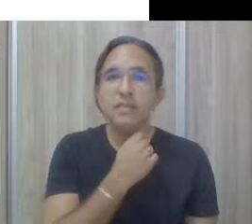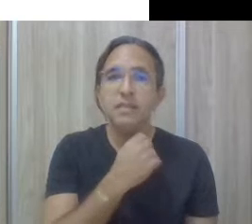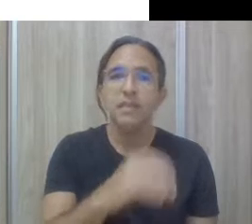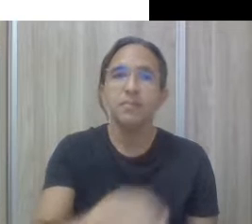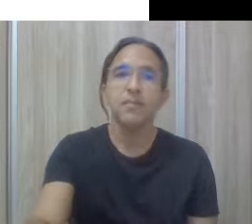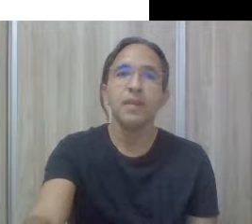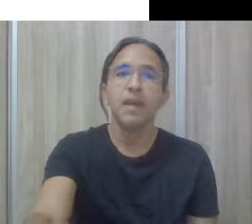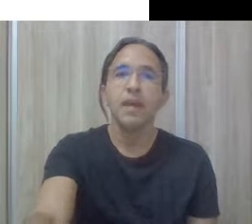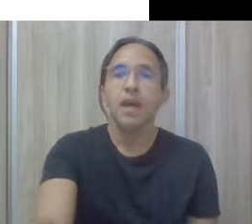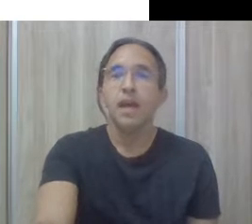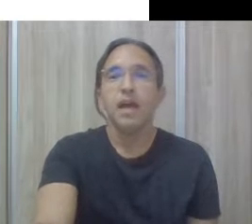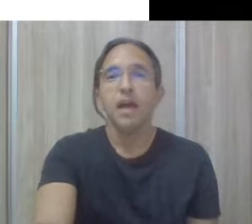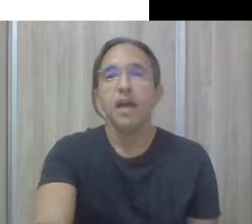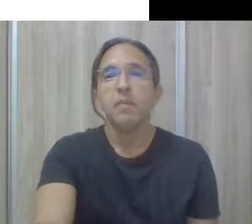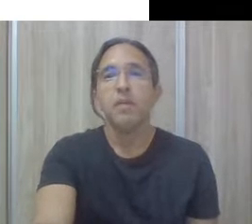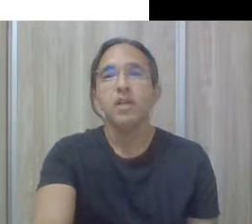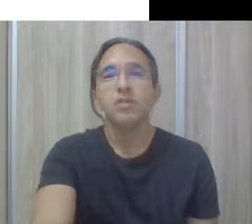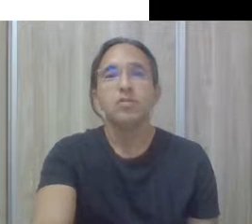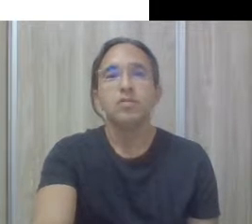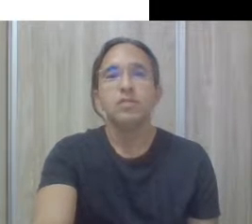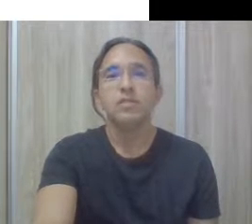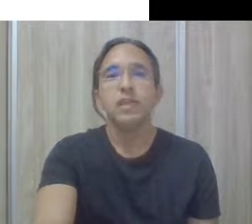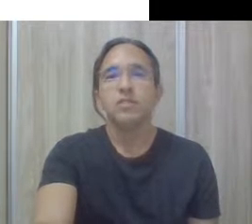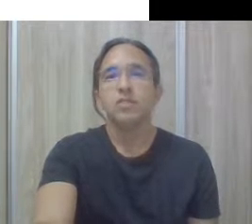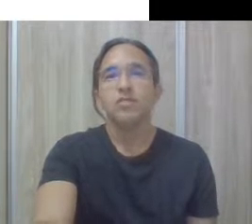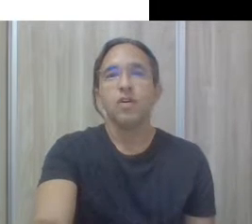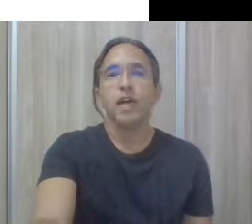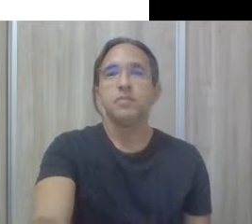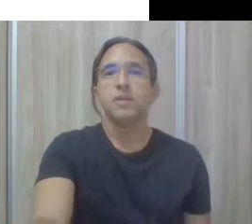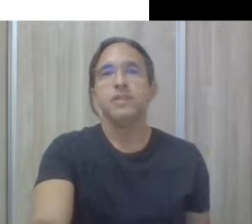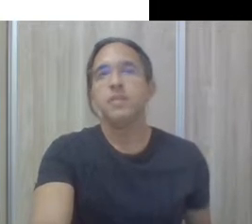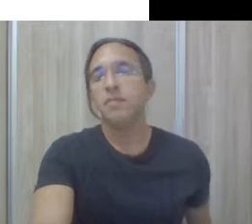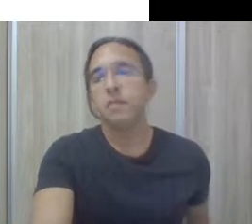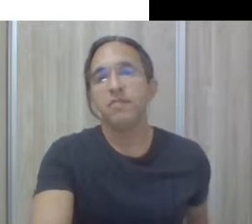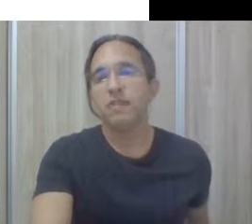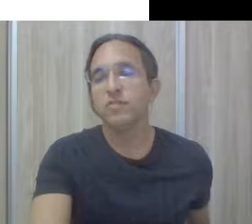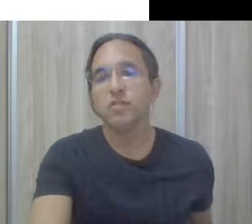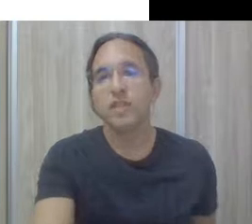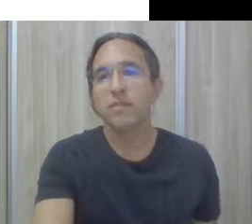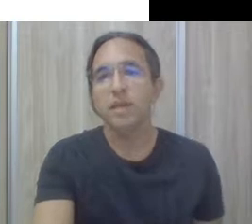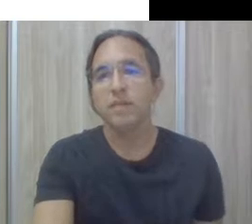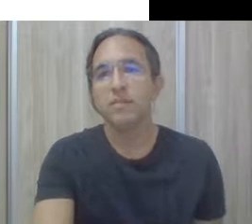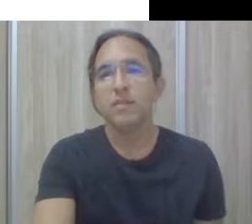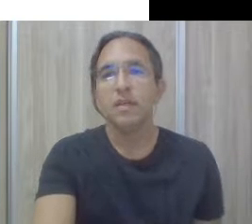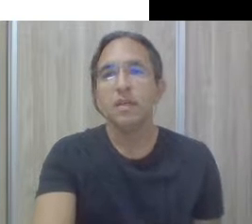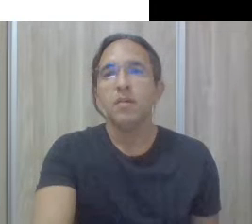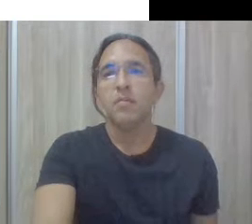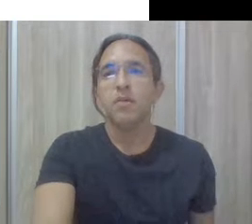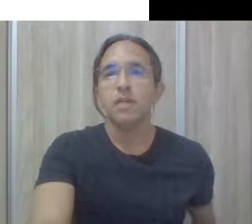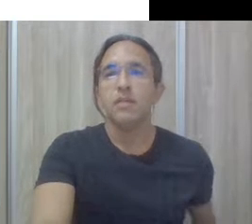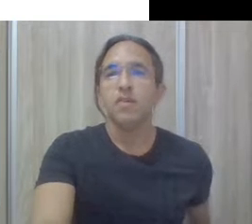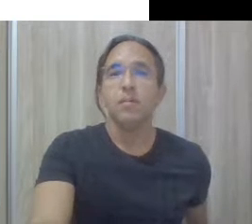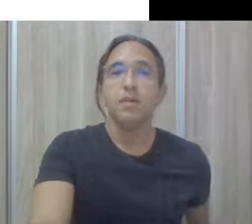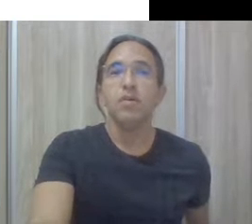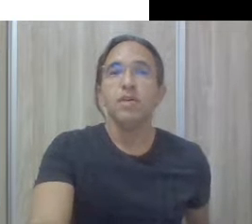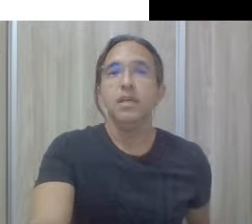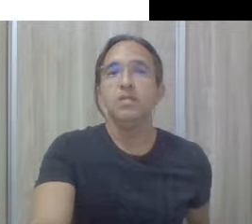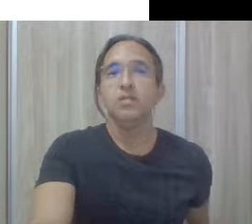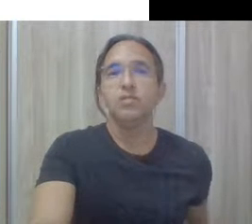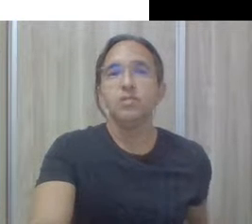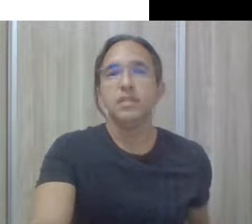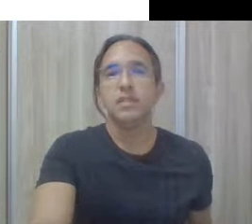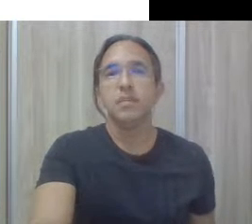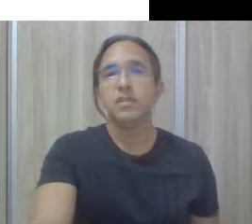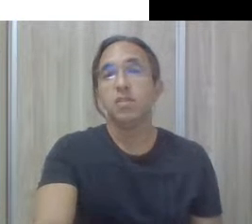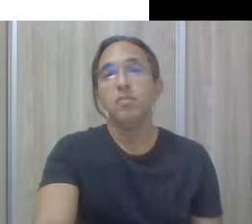é bem assim. A maioria dos surdos tem as cordas vocais, por exemplo, em perfeito funcionamento. Portanto, são a minoria